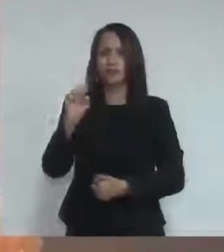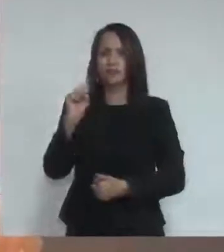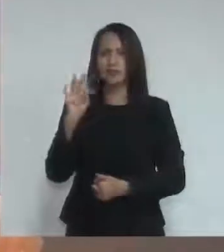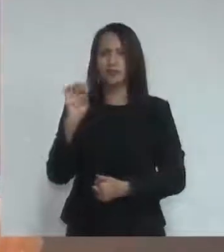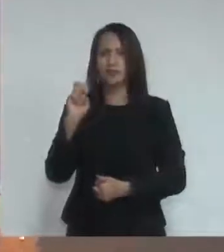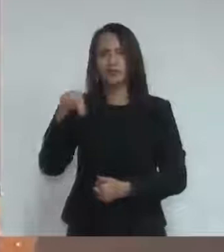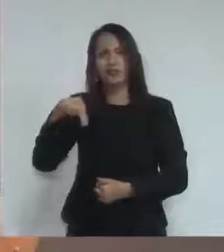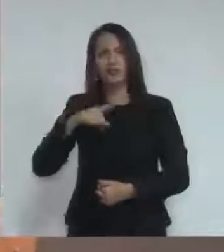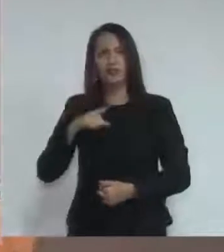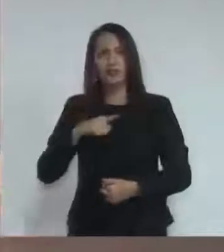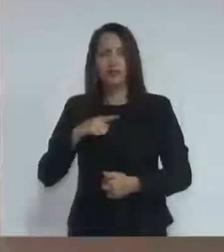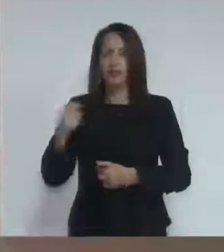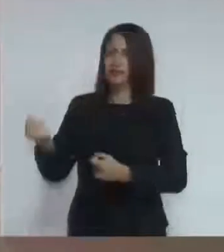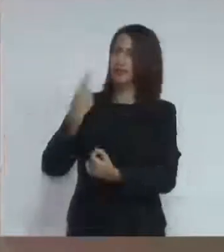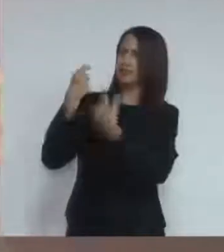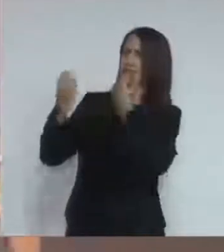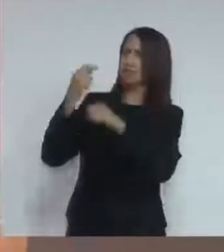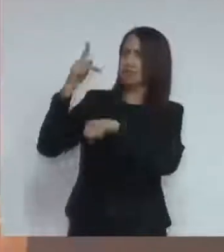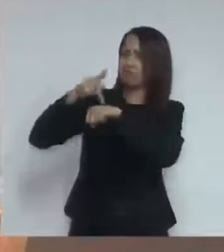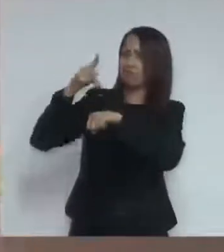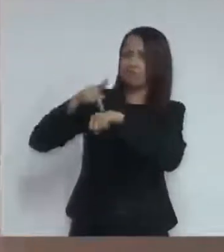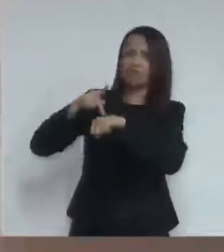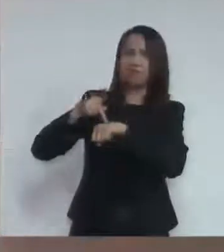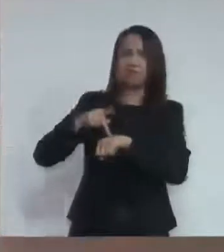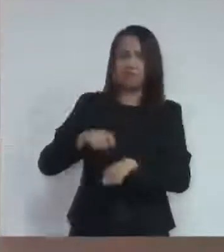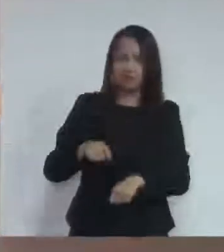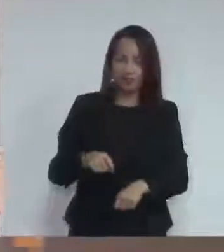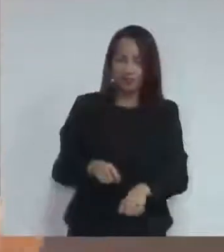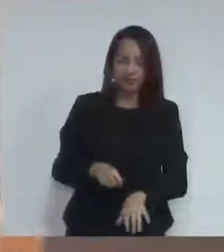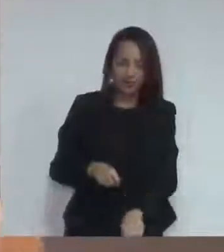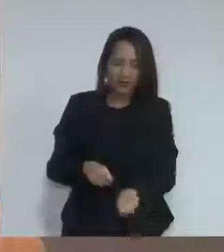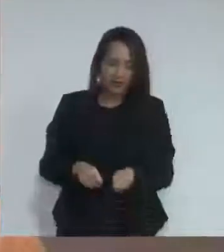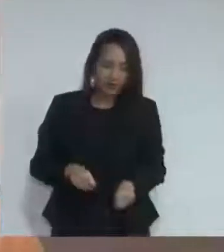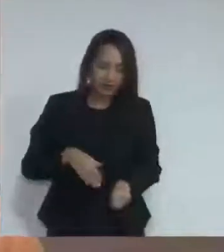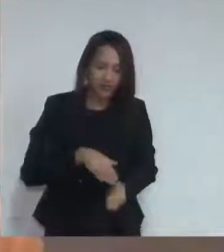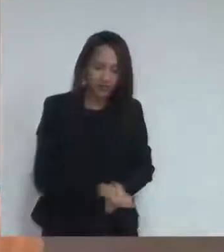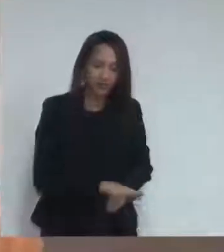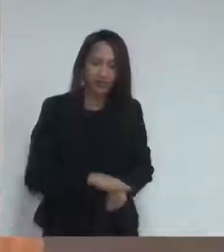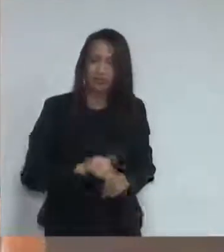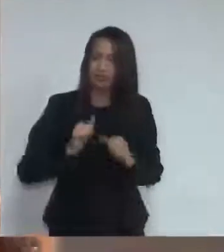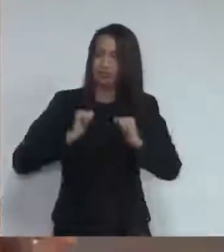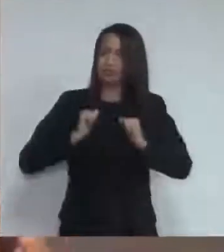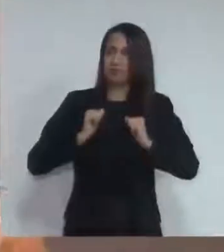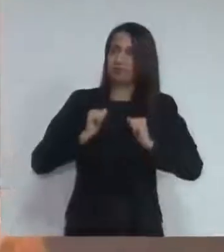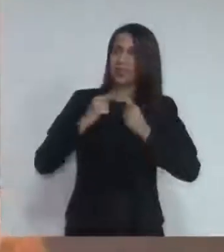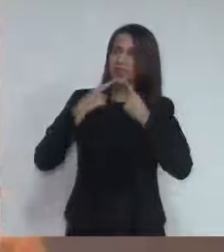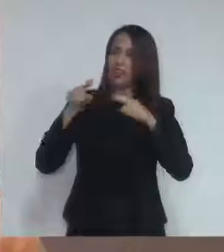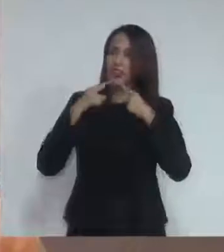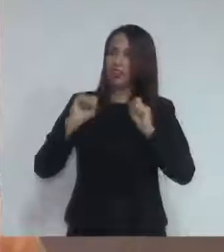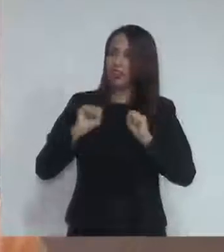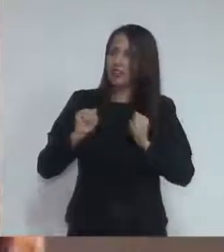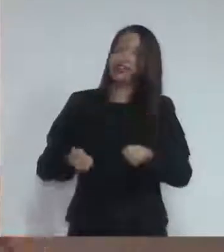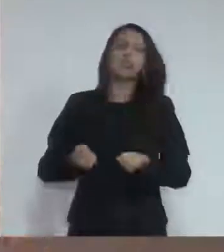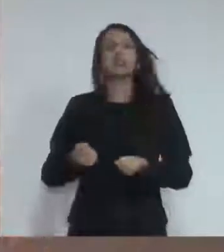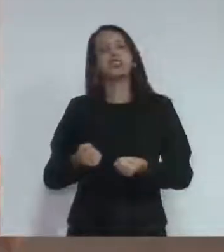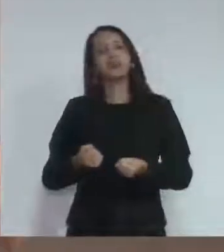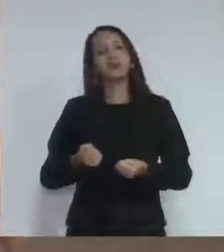vamos puxar nossa gavetinha, pegar nossa pedra e criticar aquele que está defendendo a população? Então, meus queridos,